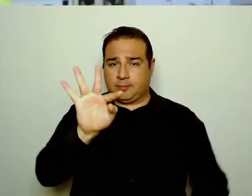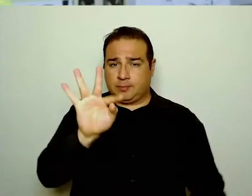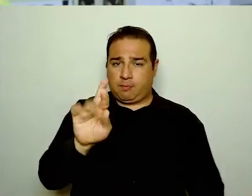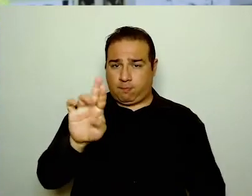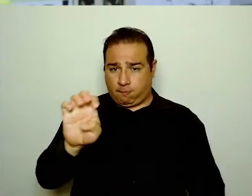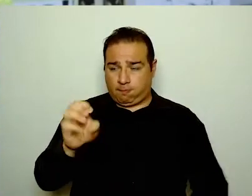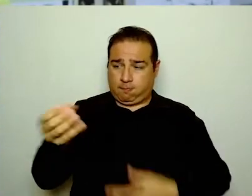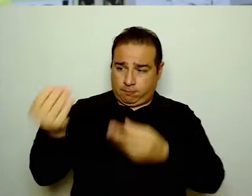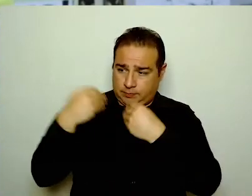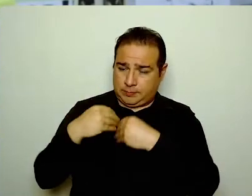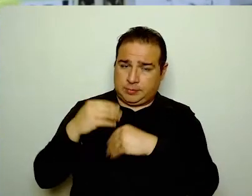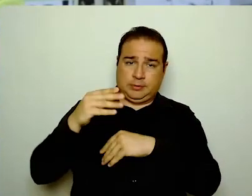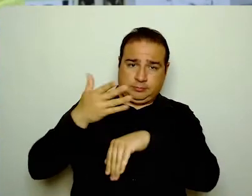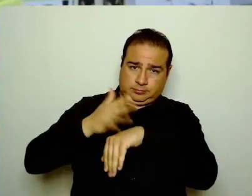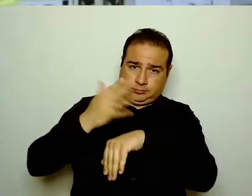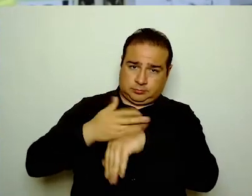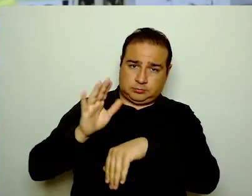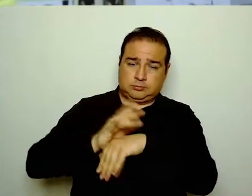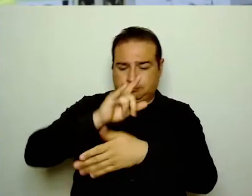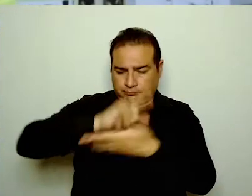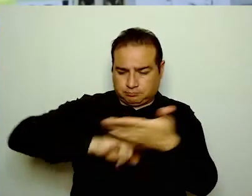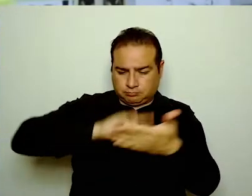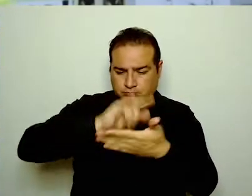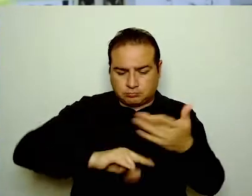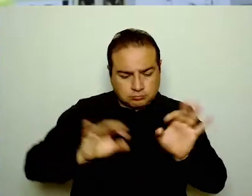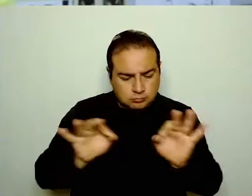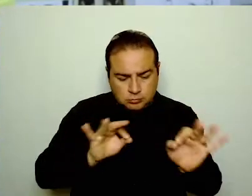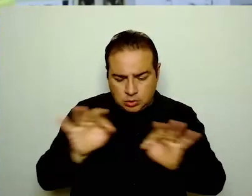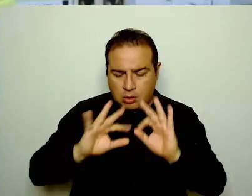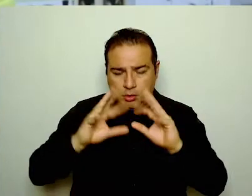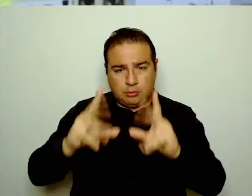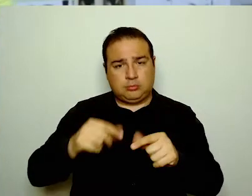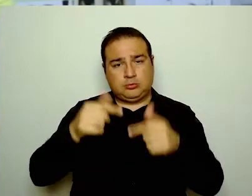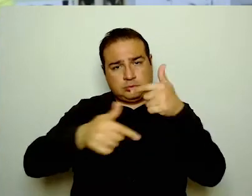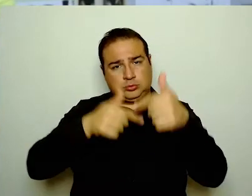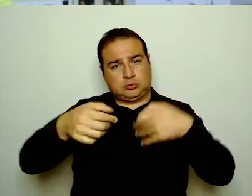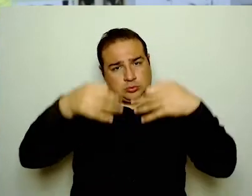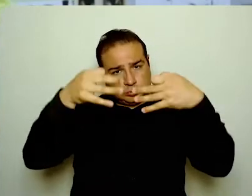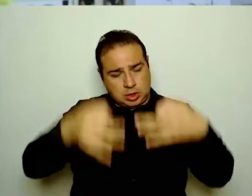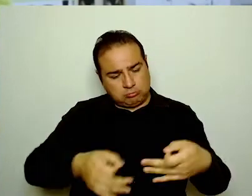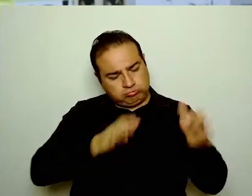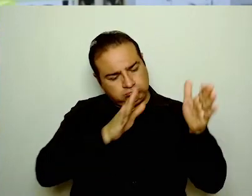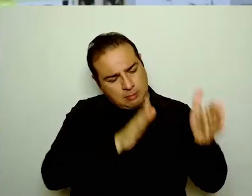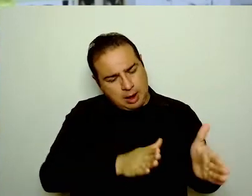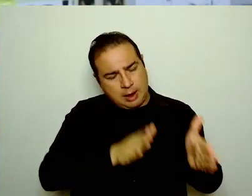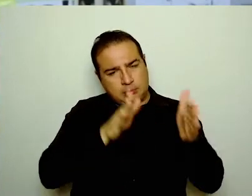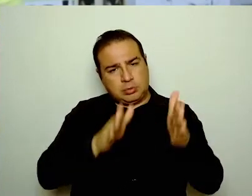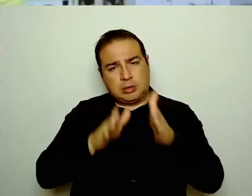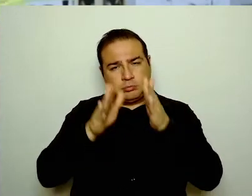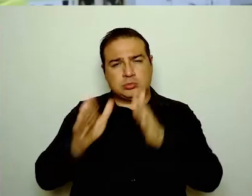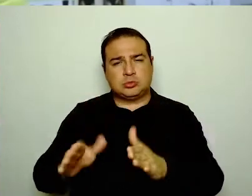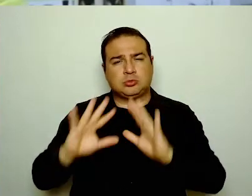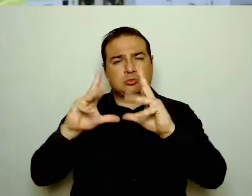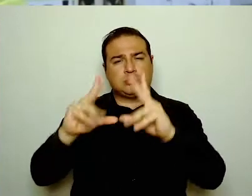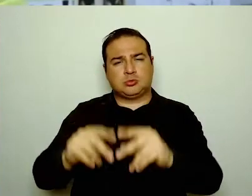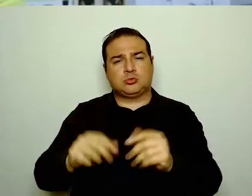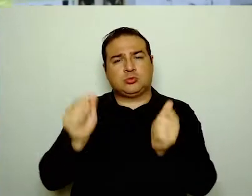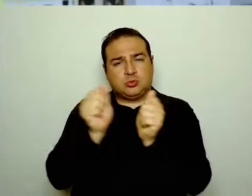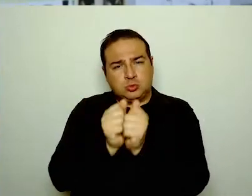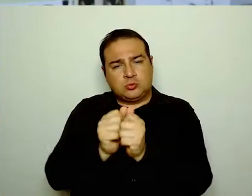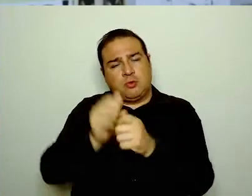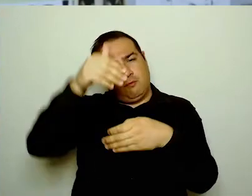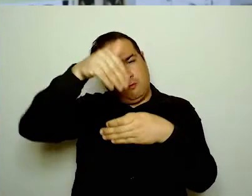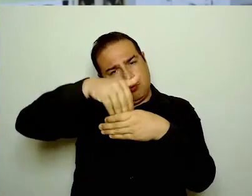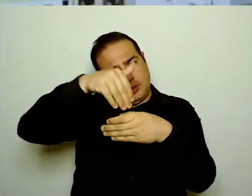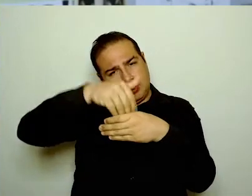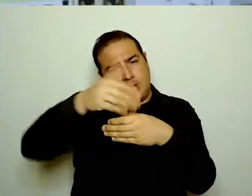TRE dá para a gente treinamento e dá documentação suficiente para que a gente consiga desenvolver todo um processo